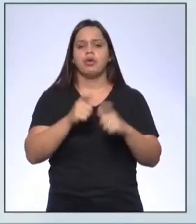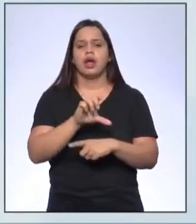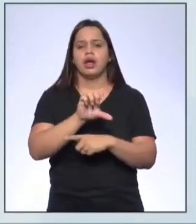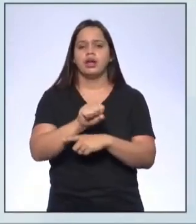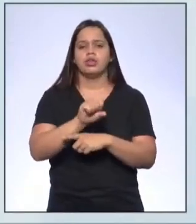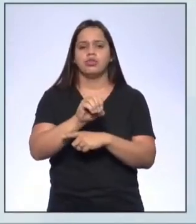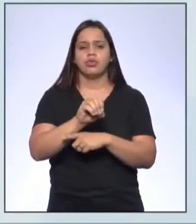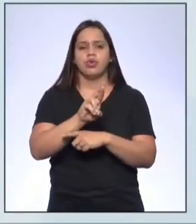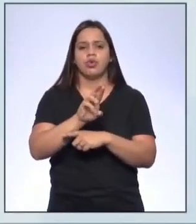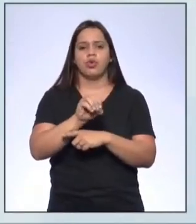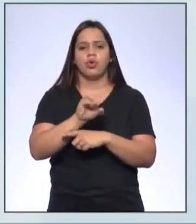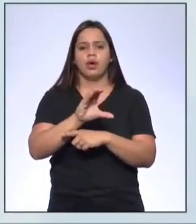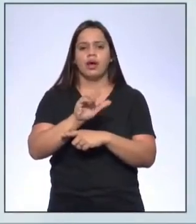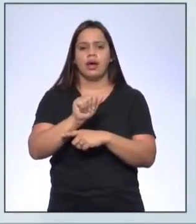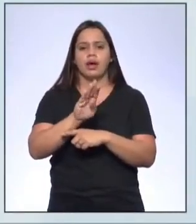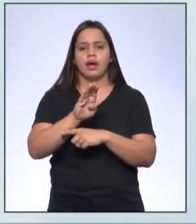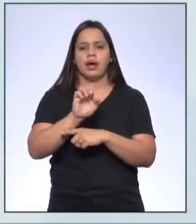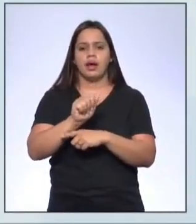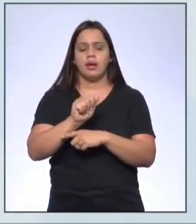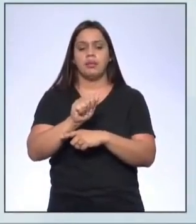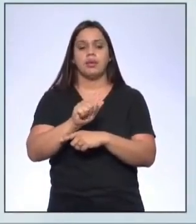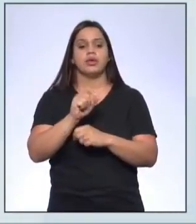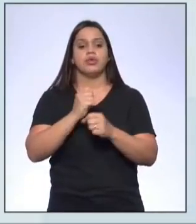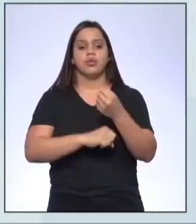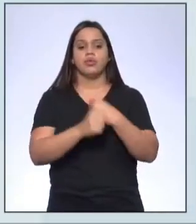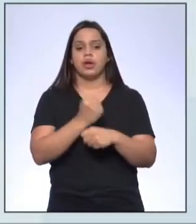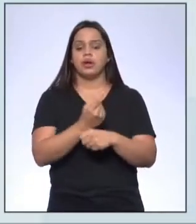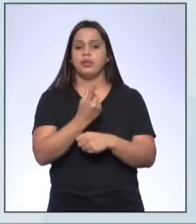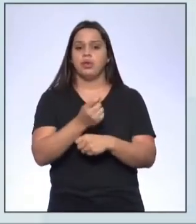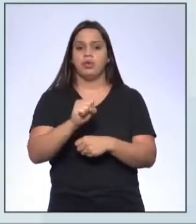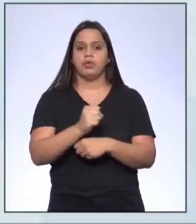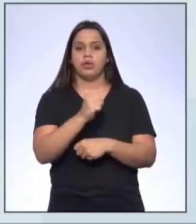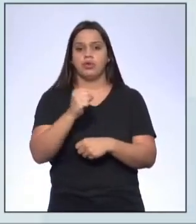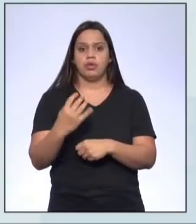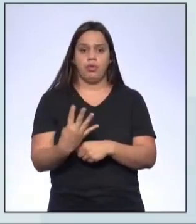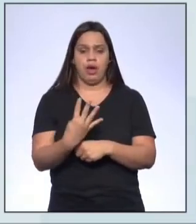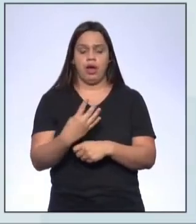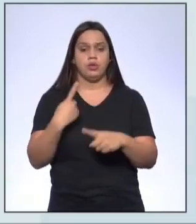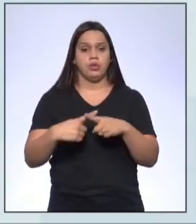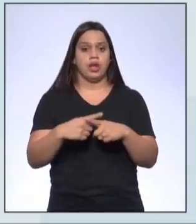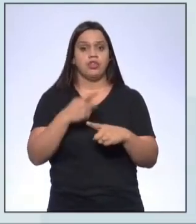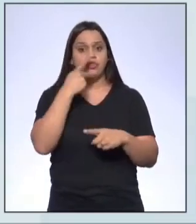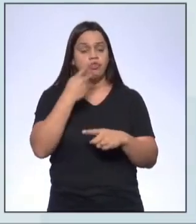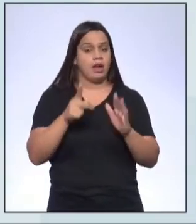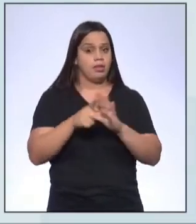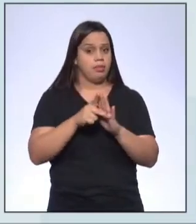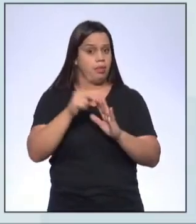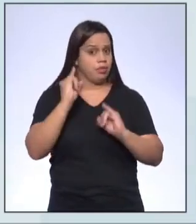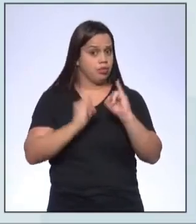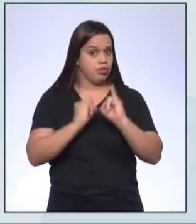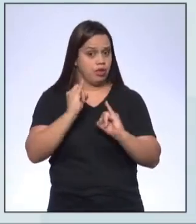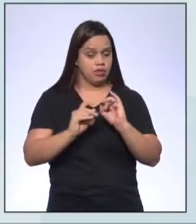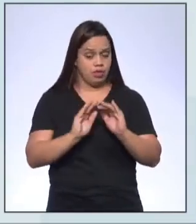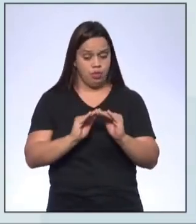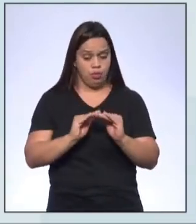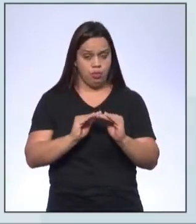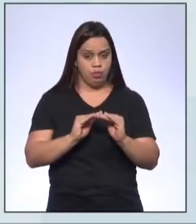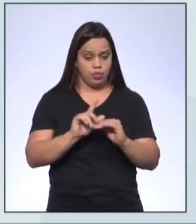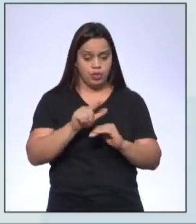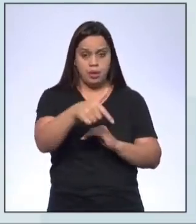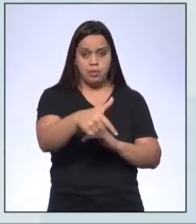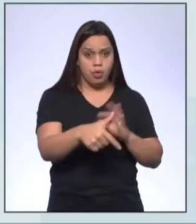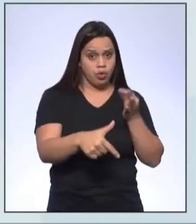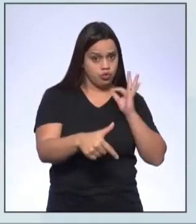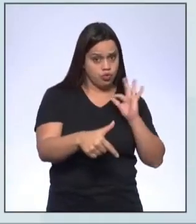né, em 1884. Então, a gente fala da industrialização que vem pós o ciclo do café, mas já nesse período do café,